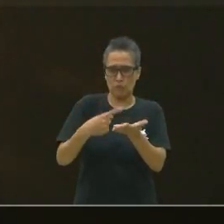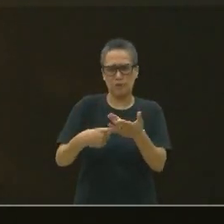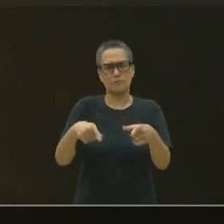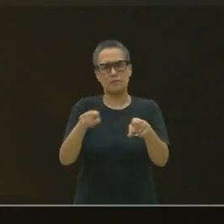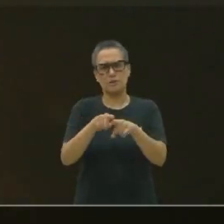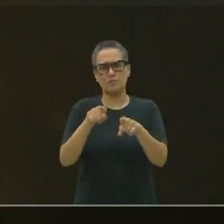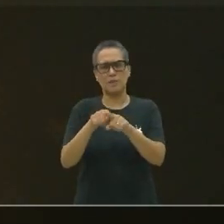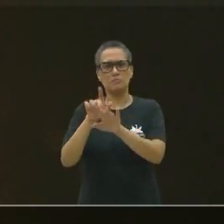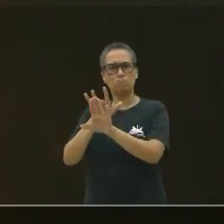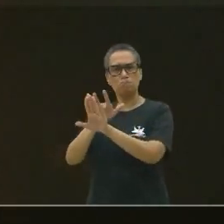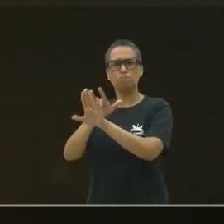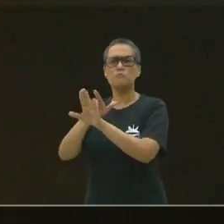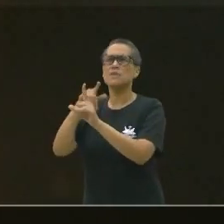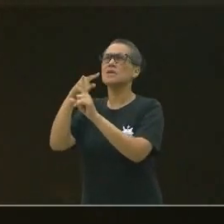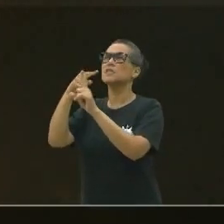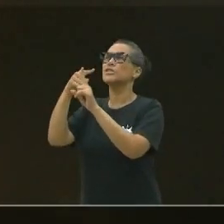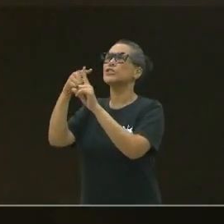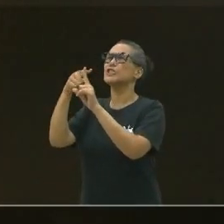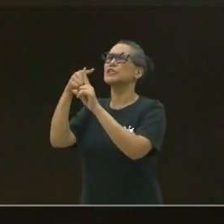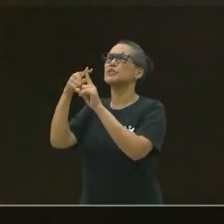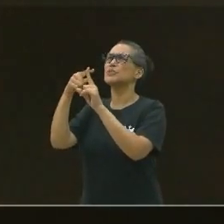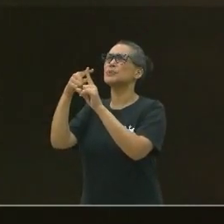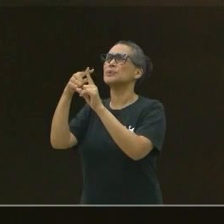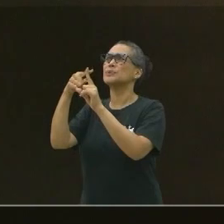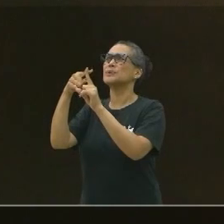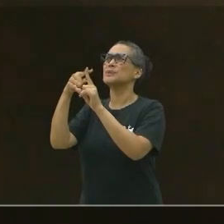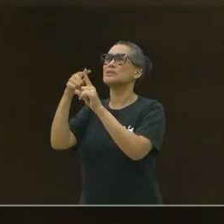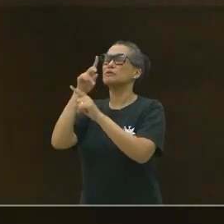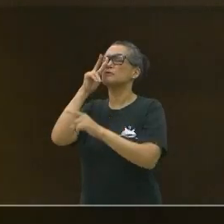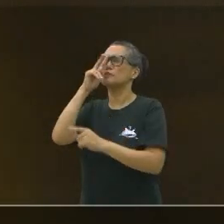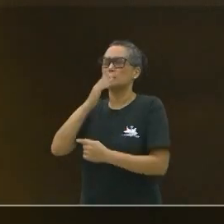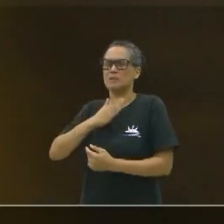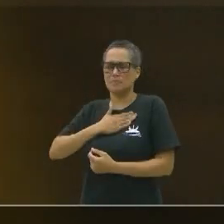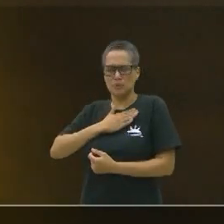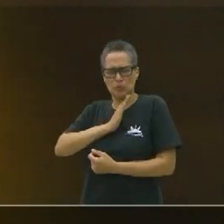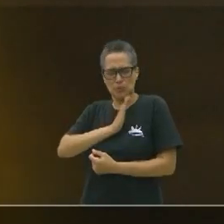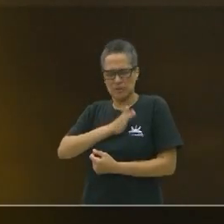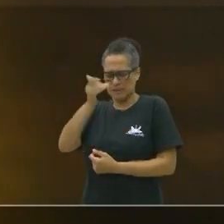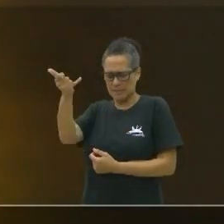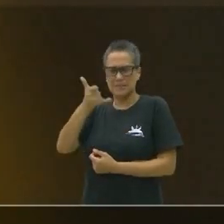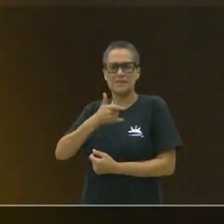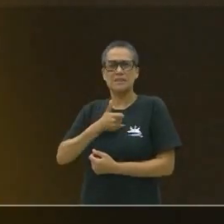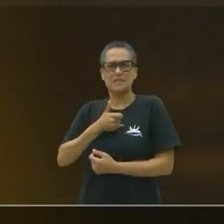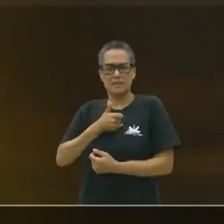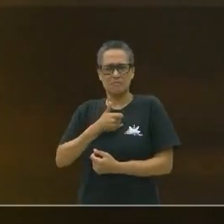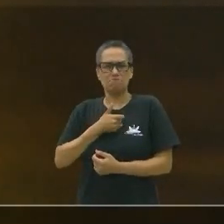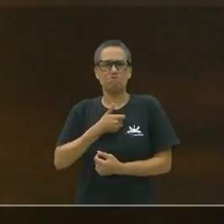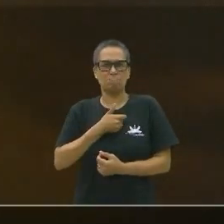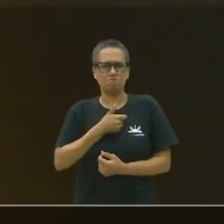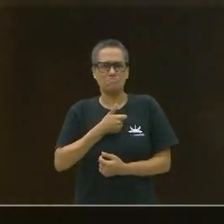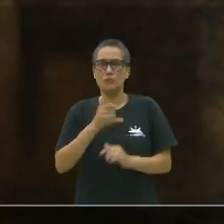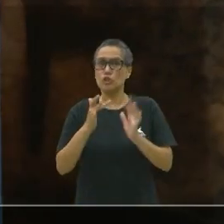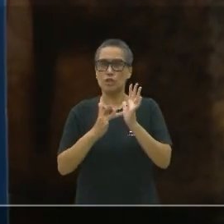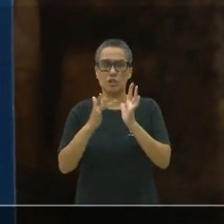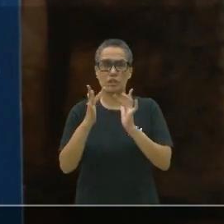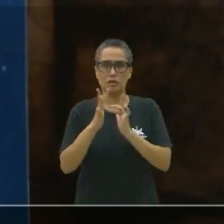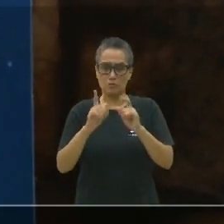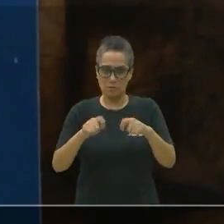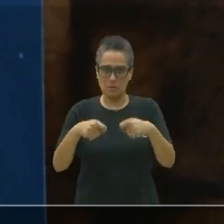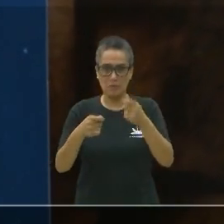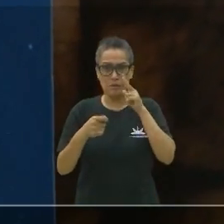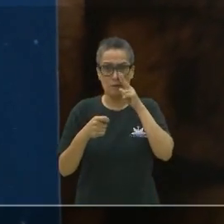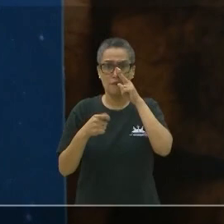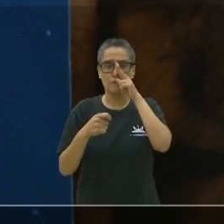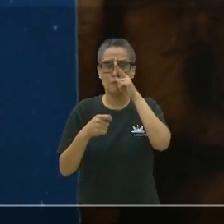nosso Senhor Jesus, punha muito forte em meu coração que Ele está fortalecendo a muitos,